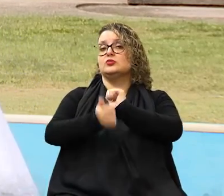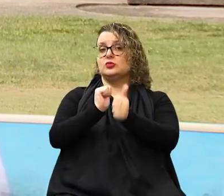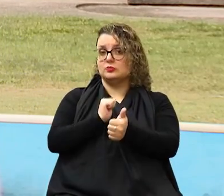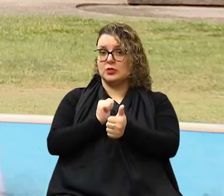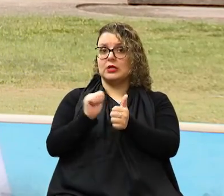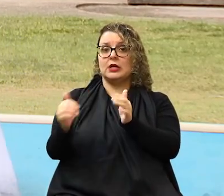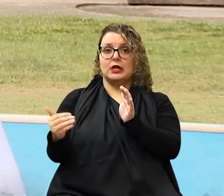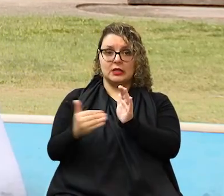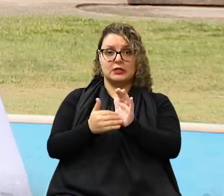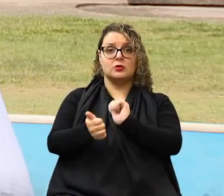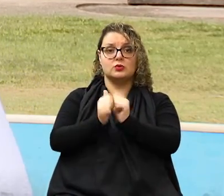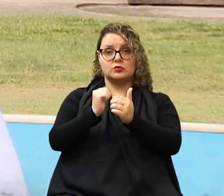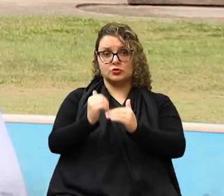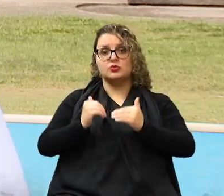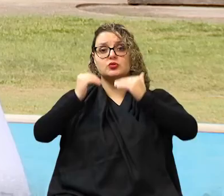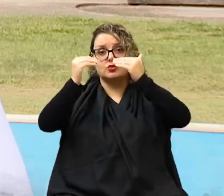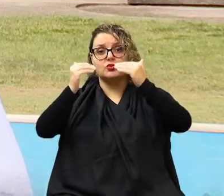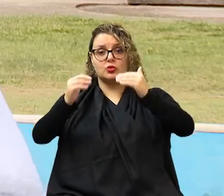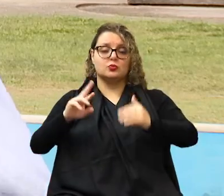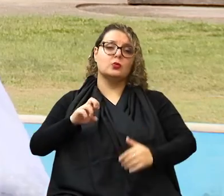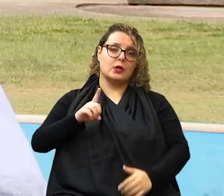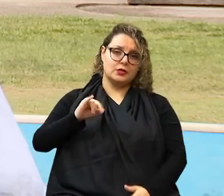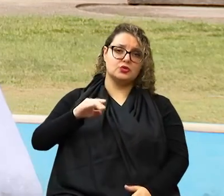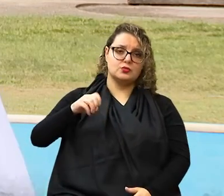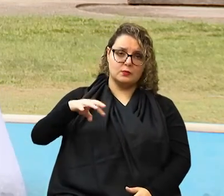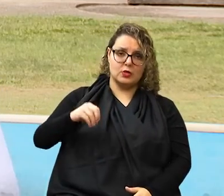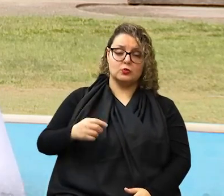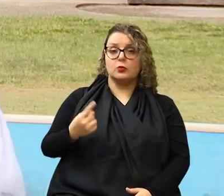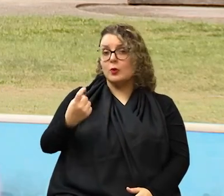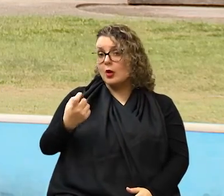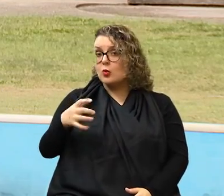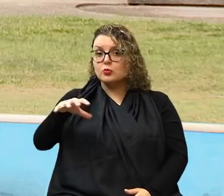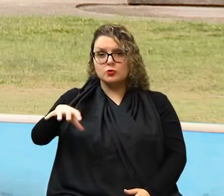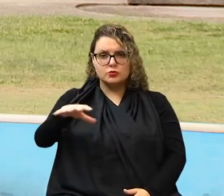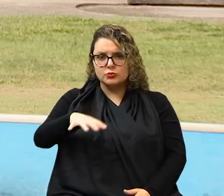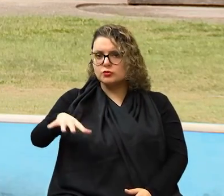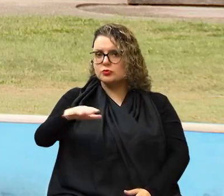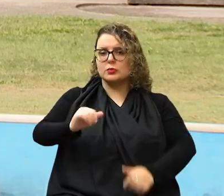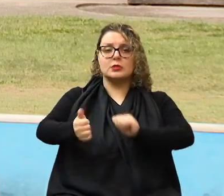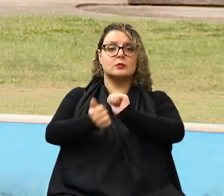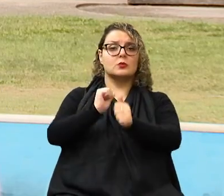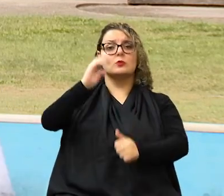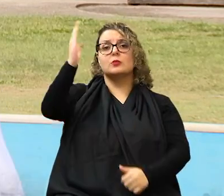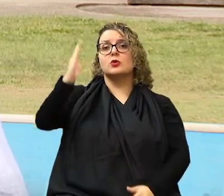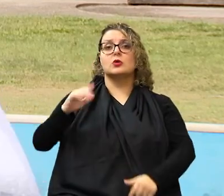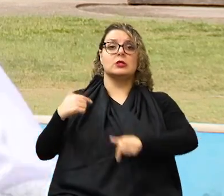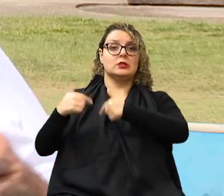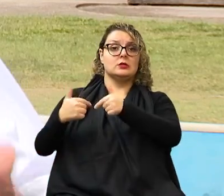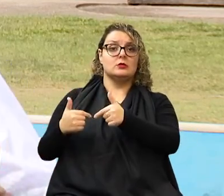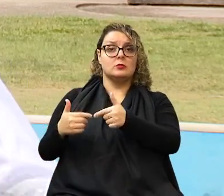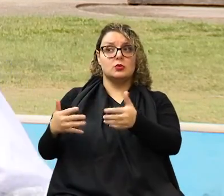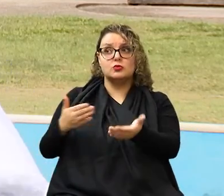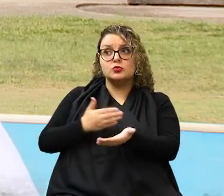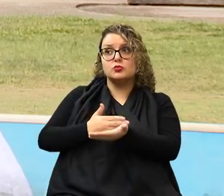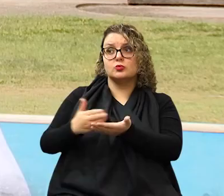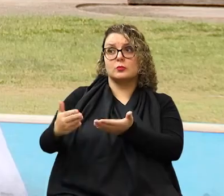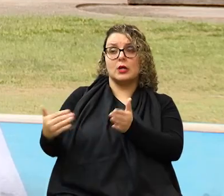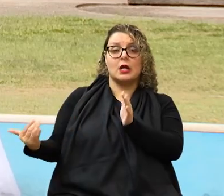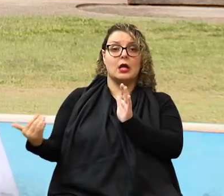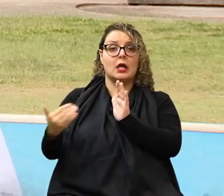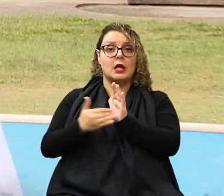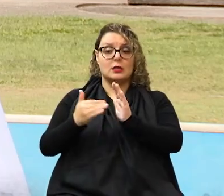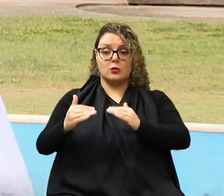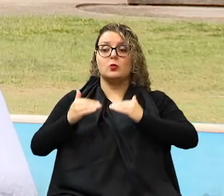no esporte, até atletas de alto rendimento. É a única entidade esportiva do atletismo brasileiro que trabalha desde a